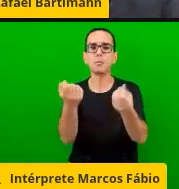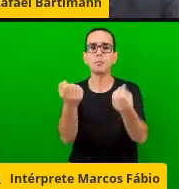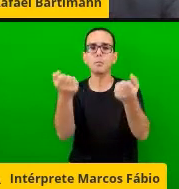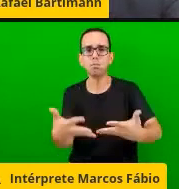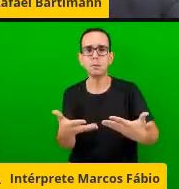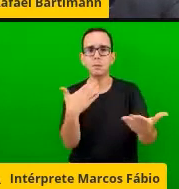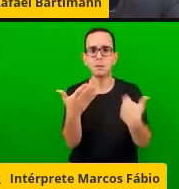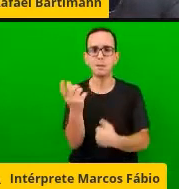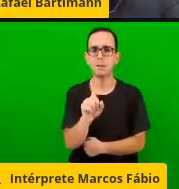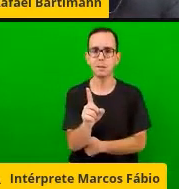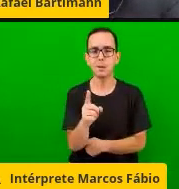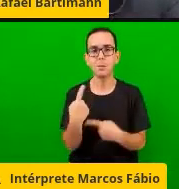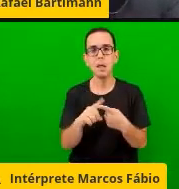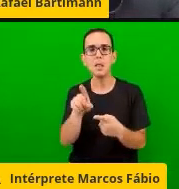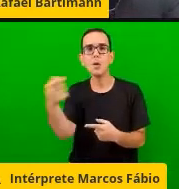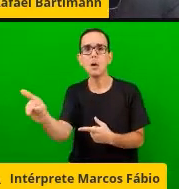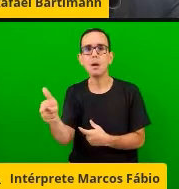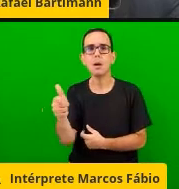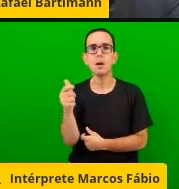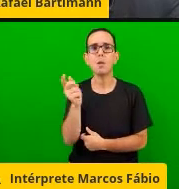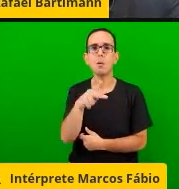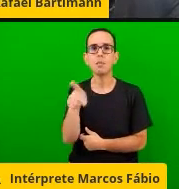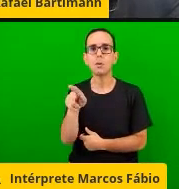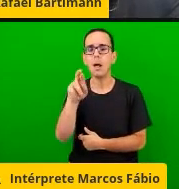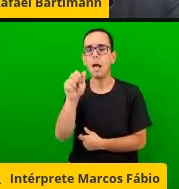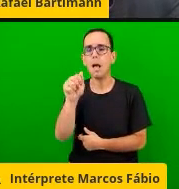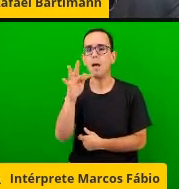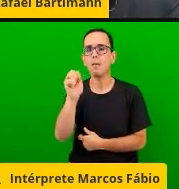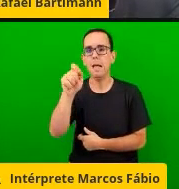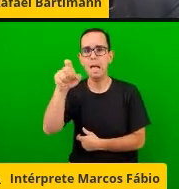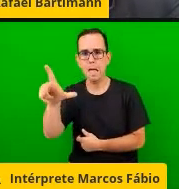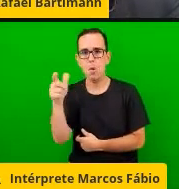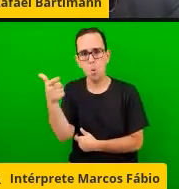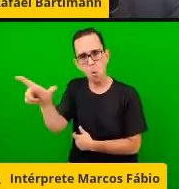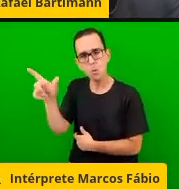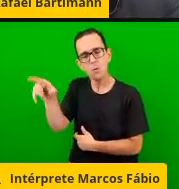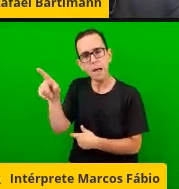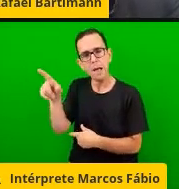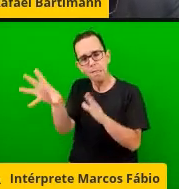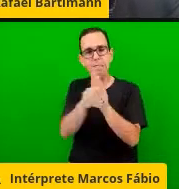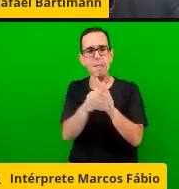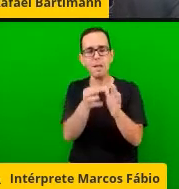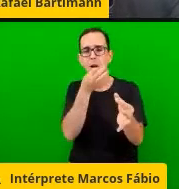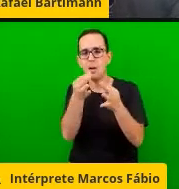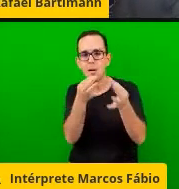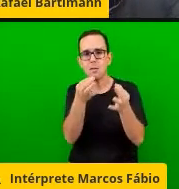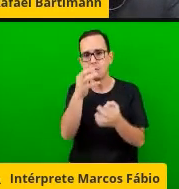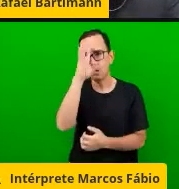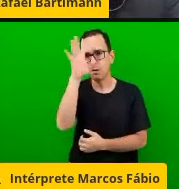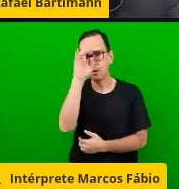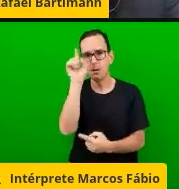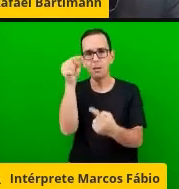discussões, porque daqui a pouco, né, o professor Rafael Bastazini vai trazer outros elementos que vão auxiliar nessa reflexão. Então,